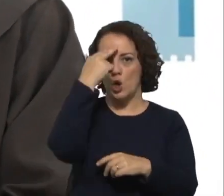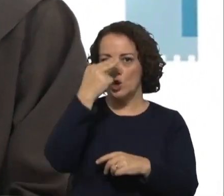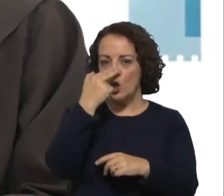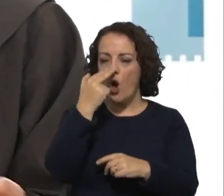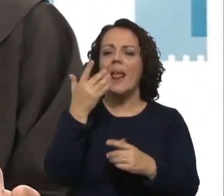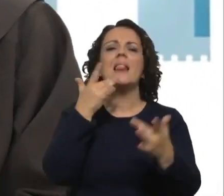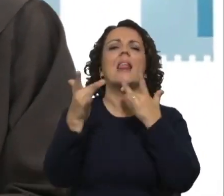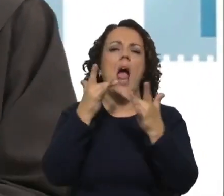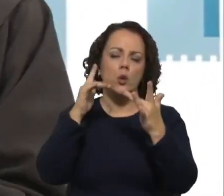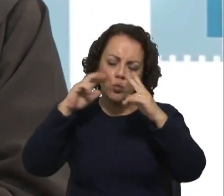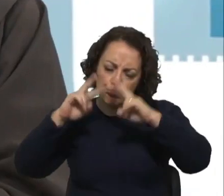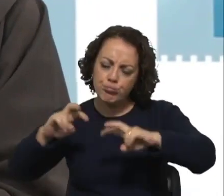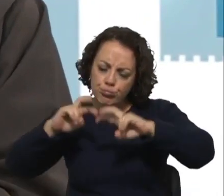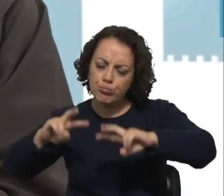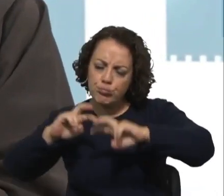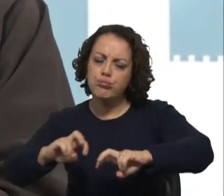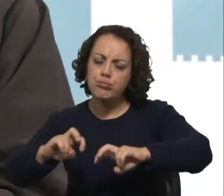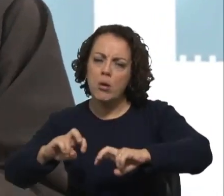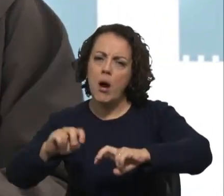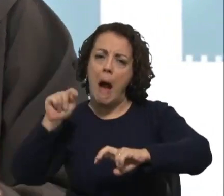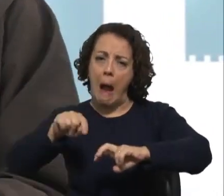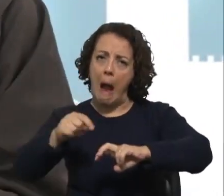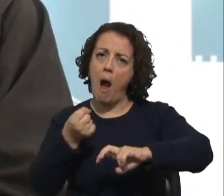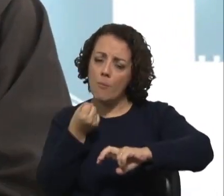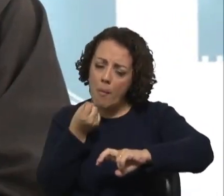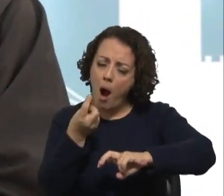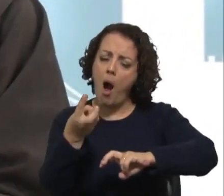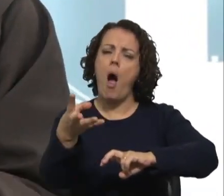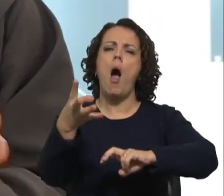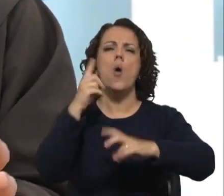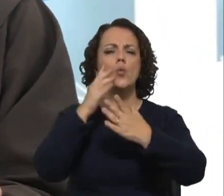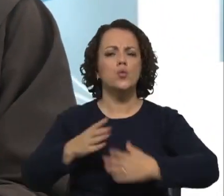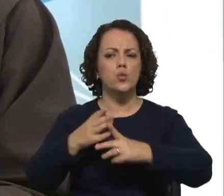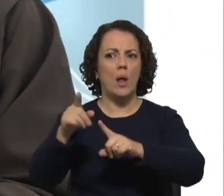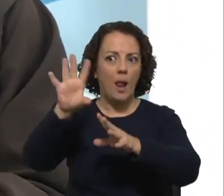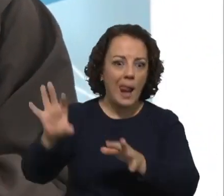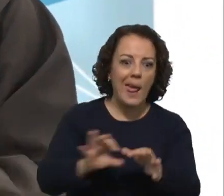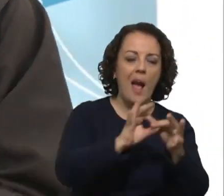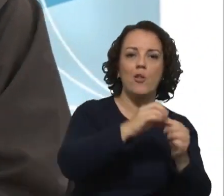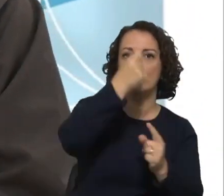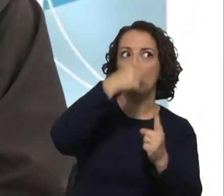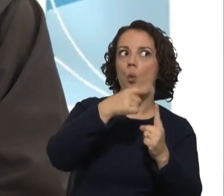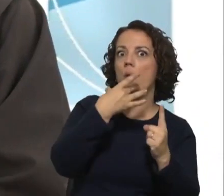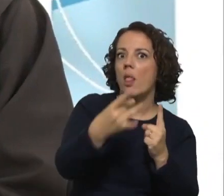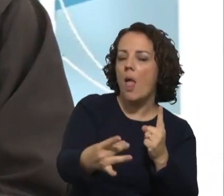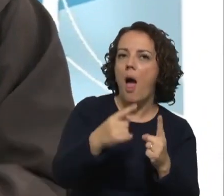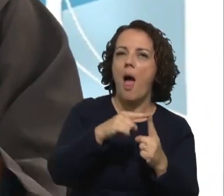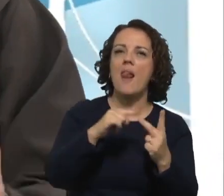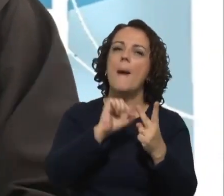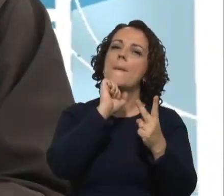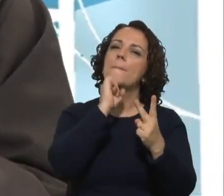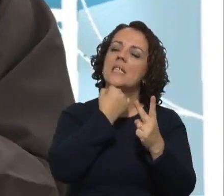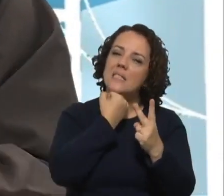teatro, há muitos estudiosos que a ligam ao Natal, aos chamados mistérios sagrados,